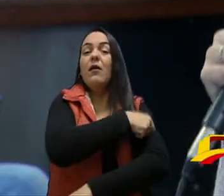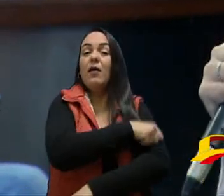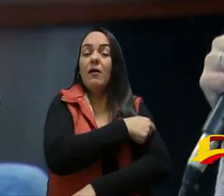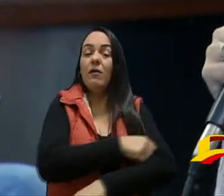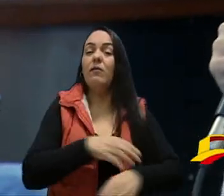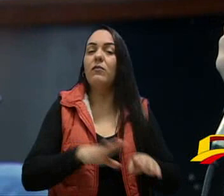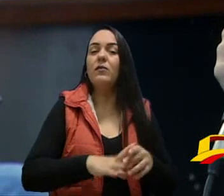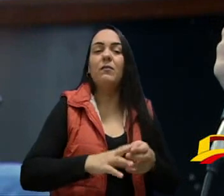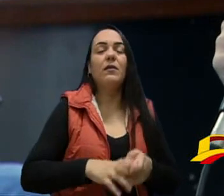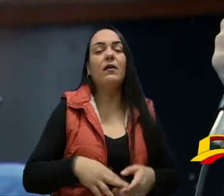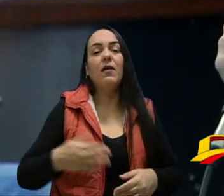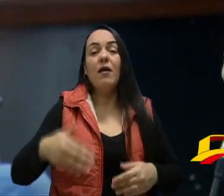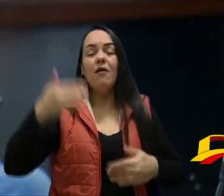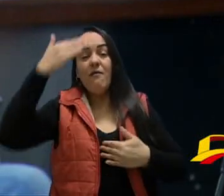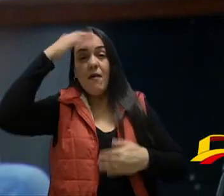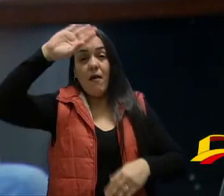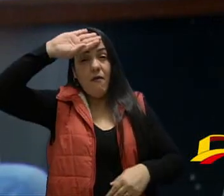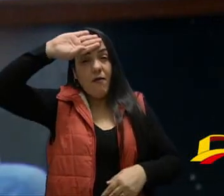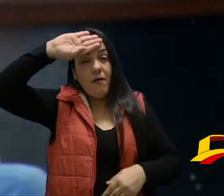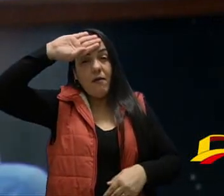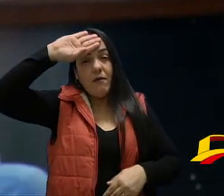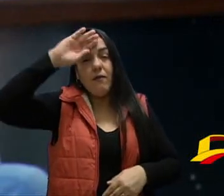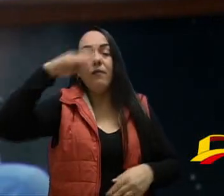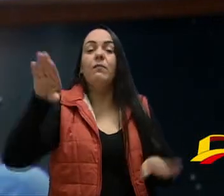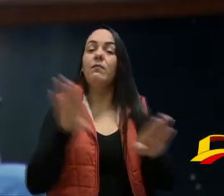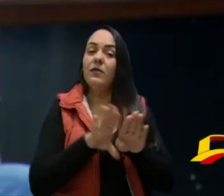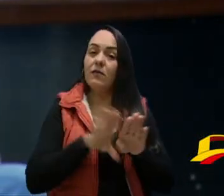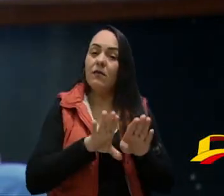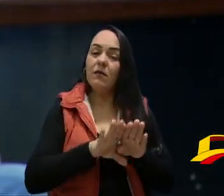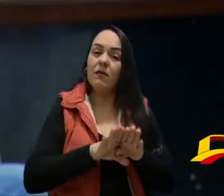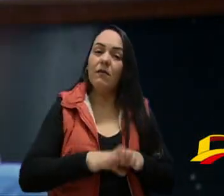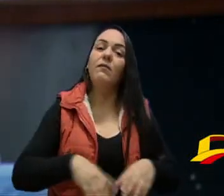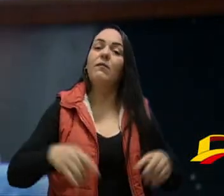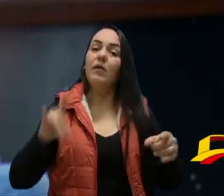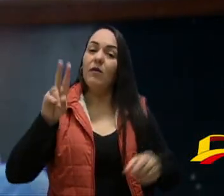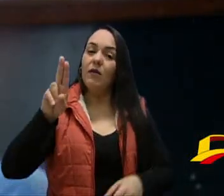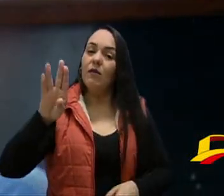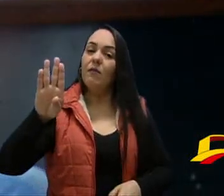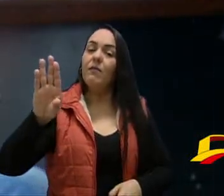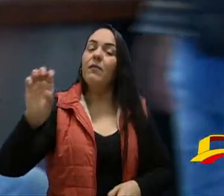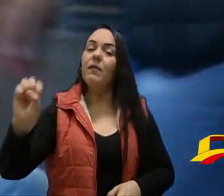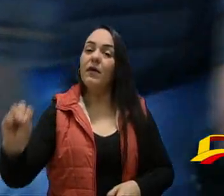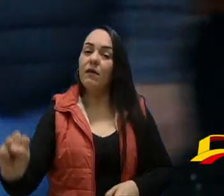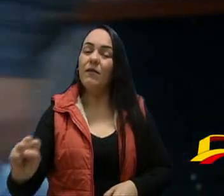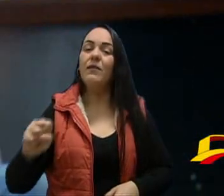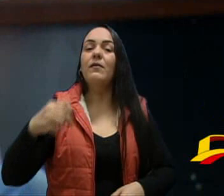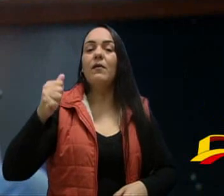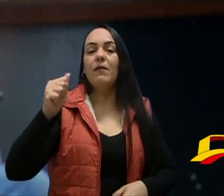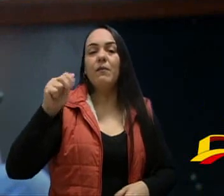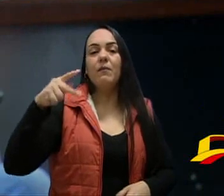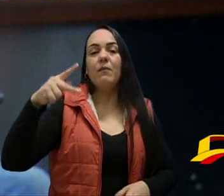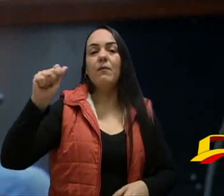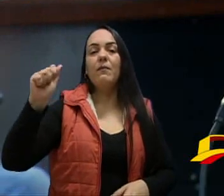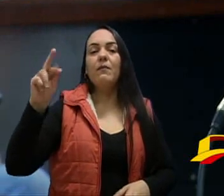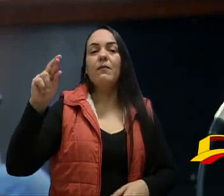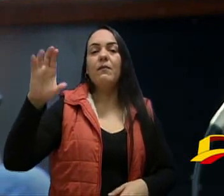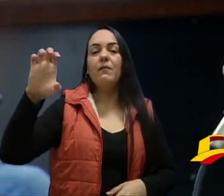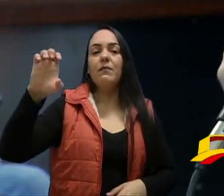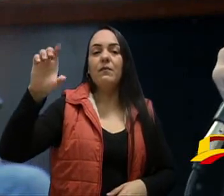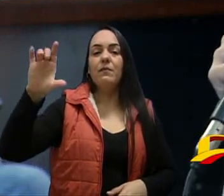corporal então é isso que a gente pode trabalhar no do aparecidinha especificamente a gente tem uma grande concentração de casos